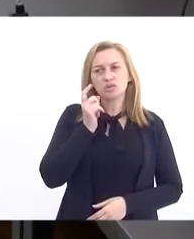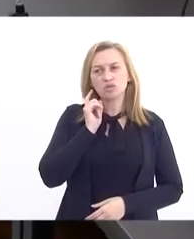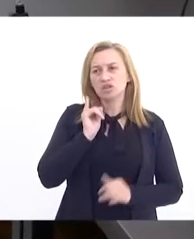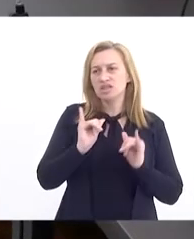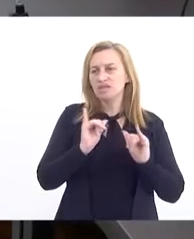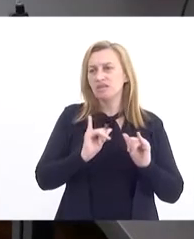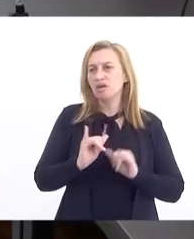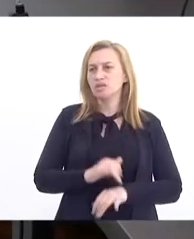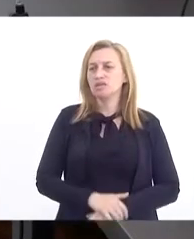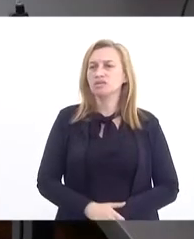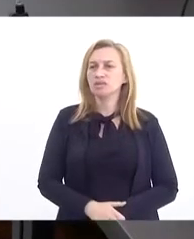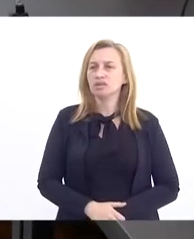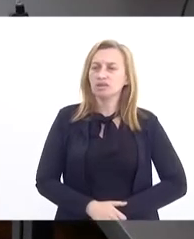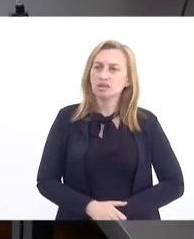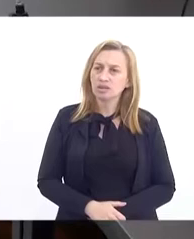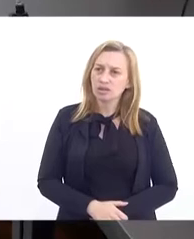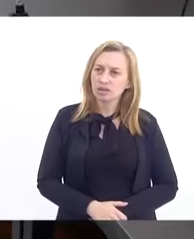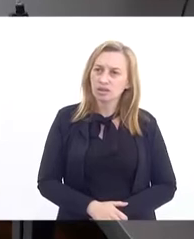o parecer.